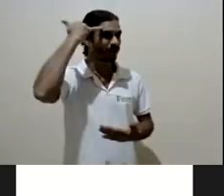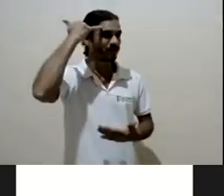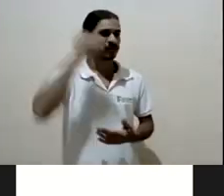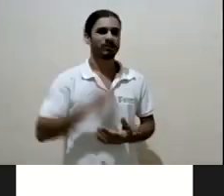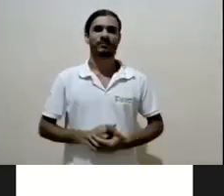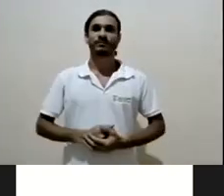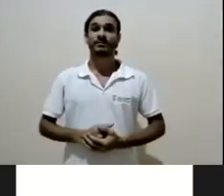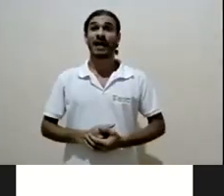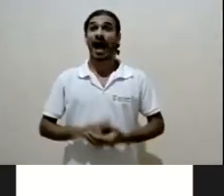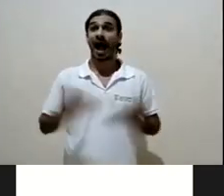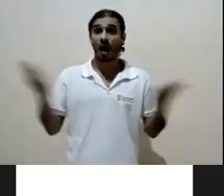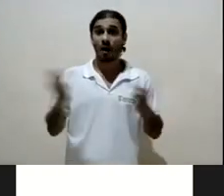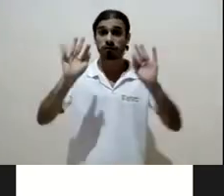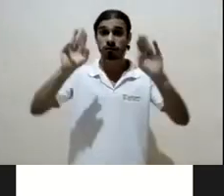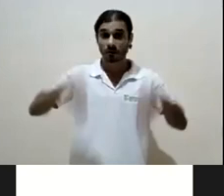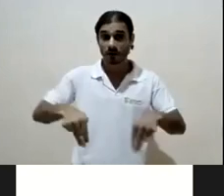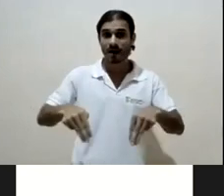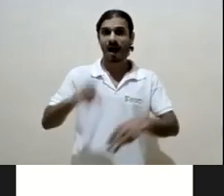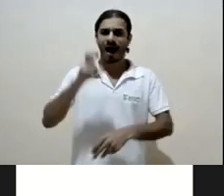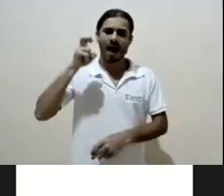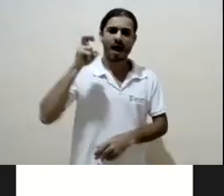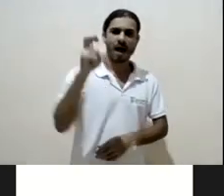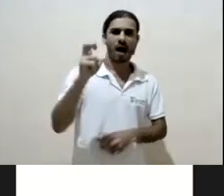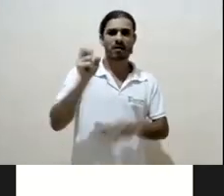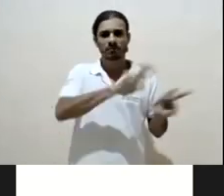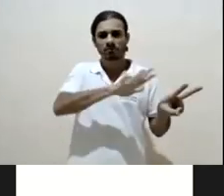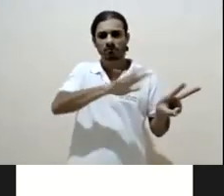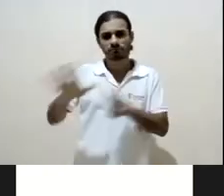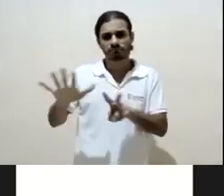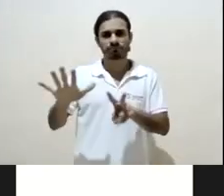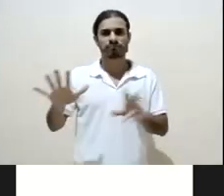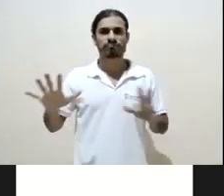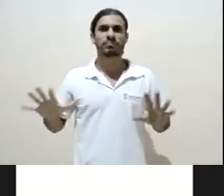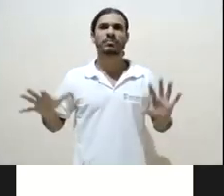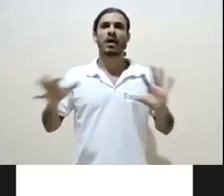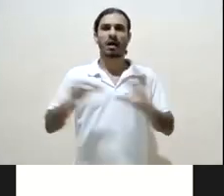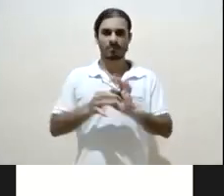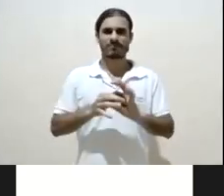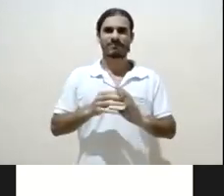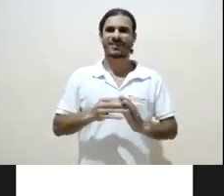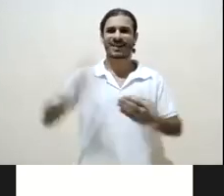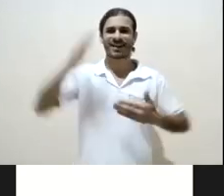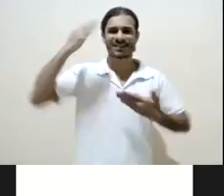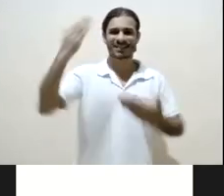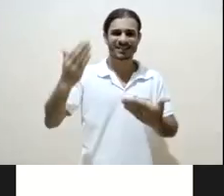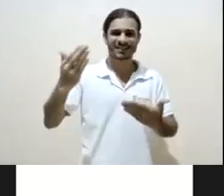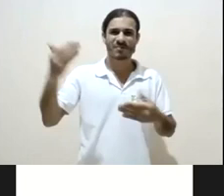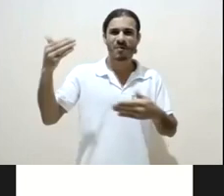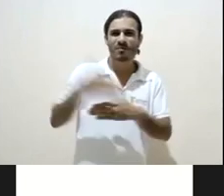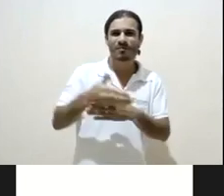jornada de integração do IFES. Agradecemos a presença de todos e desejamos uma boa noite.